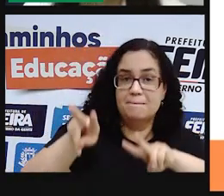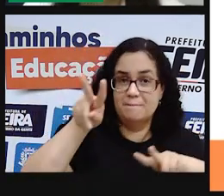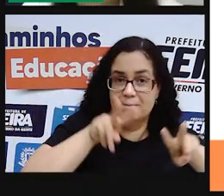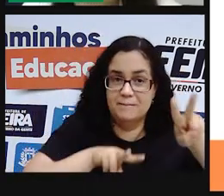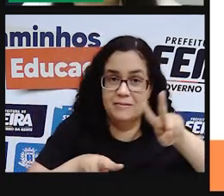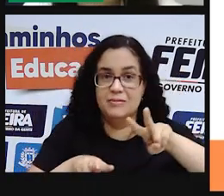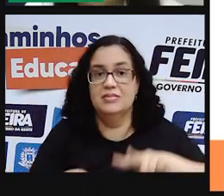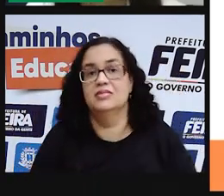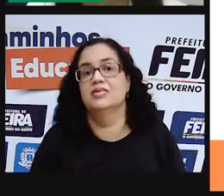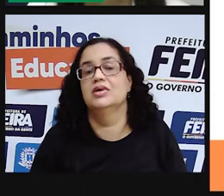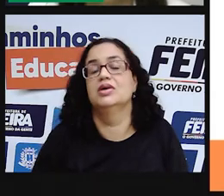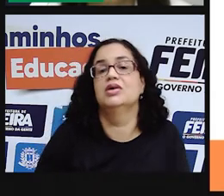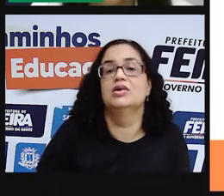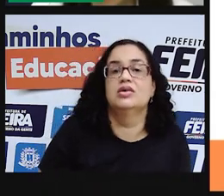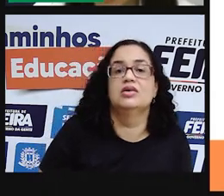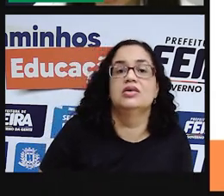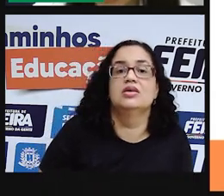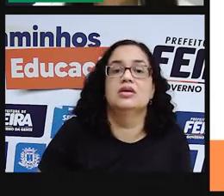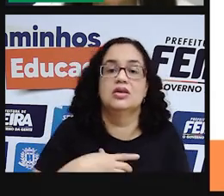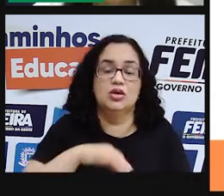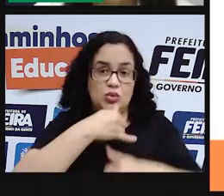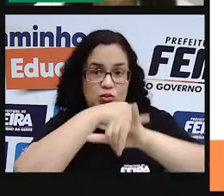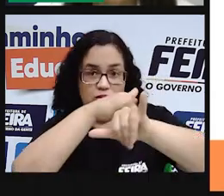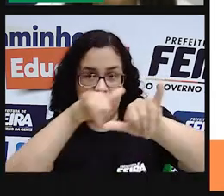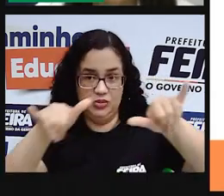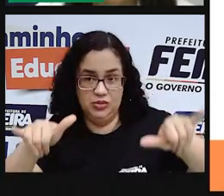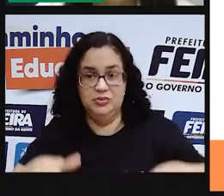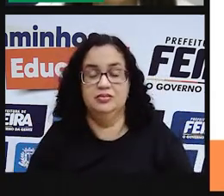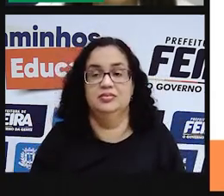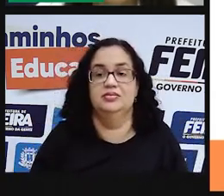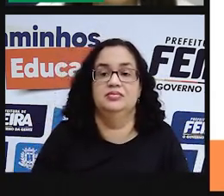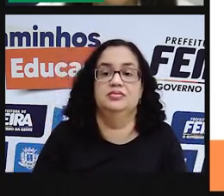ele também não consumir aquele produto.